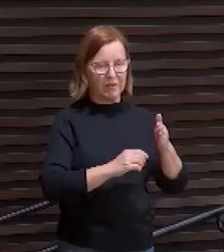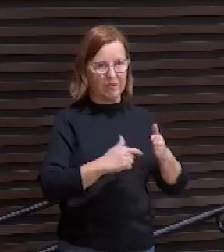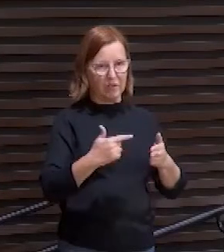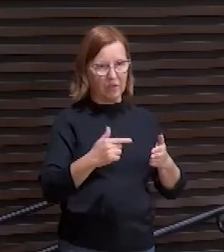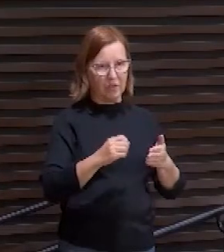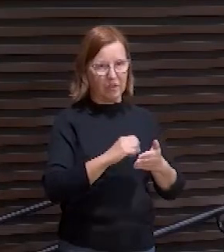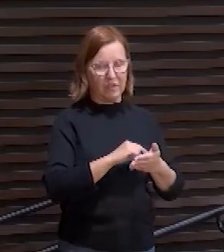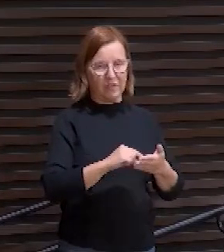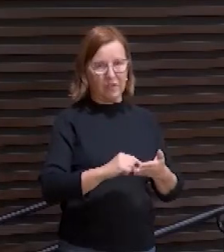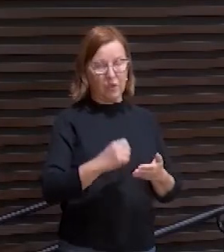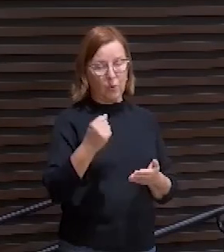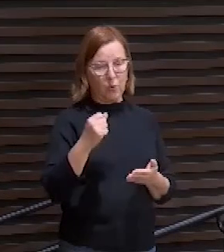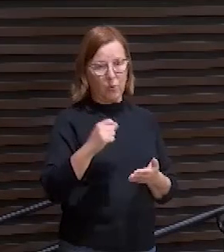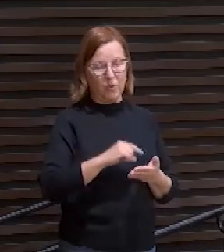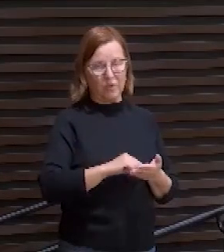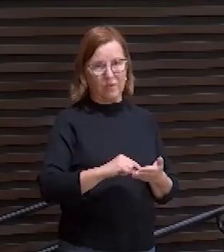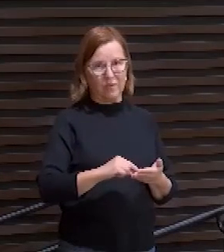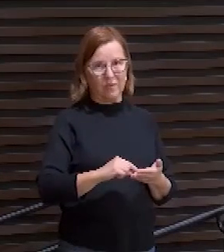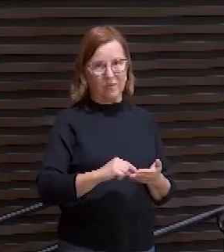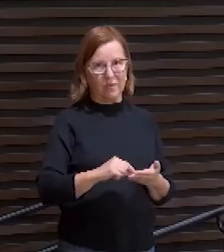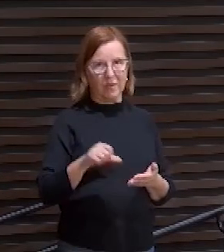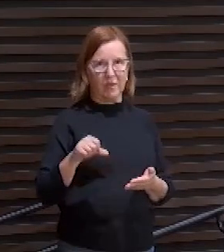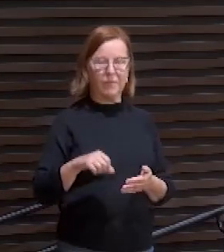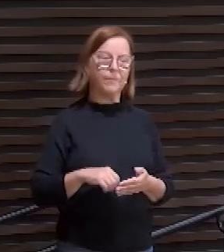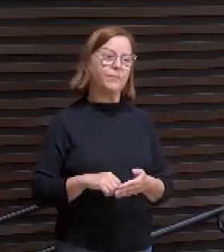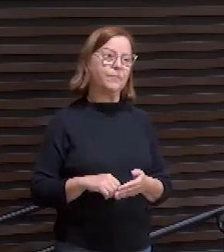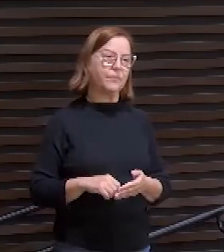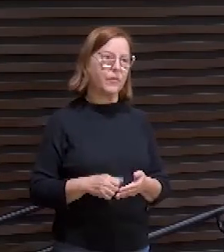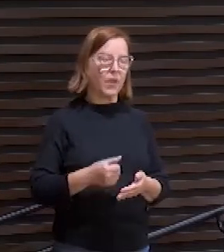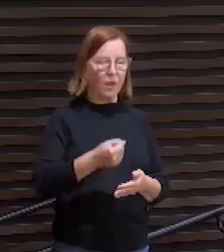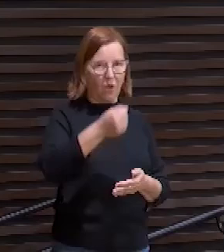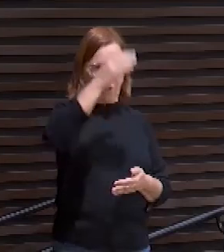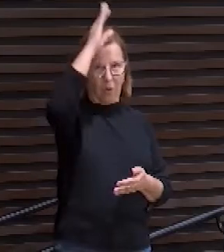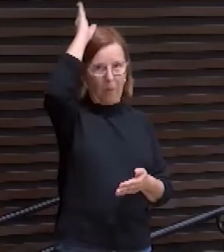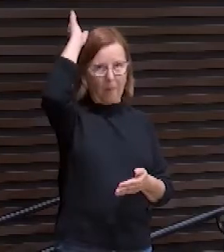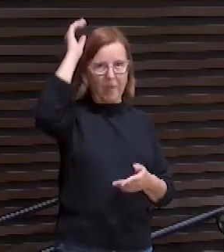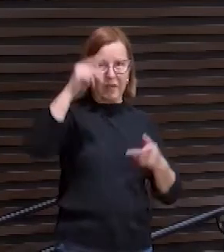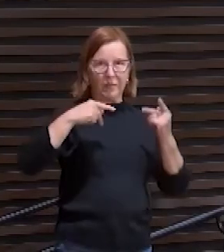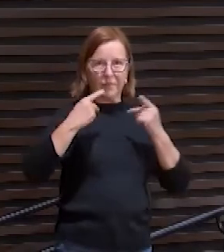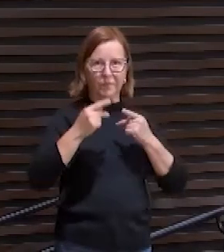Romanos capítulo 3, versículo 20, diz assim: